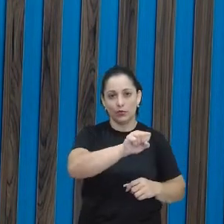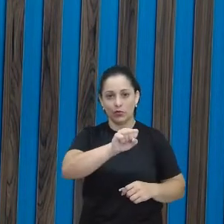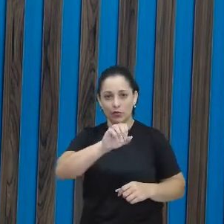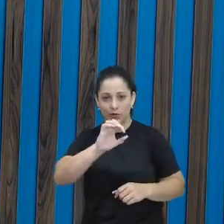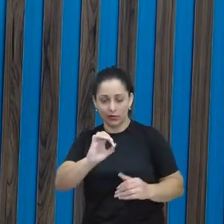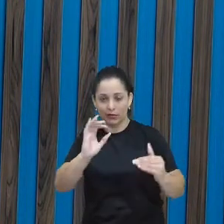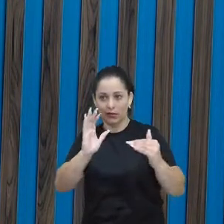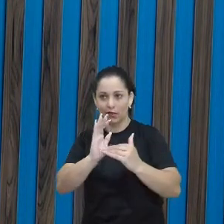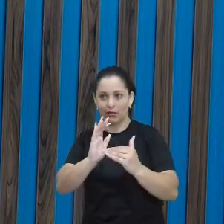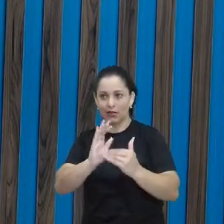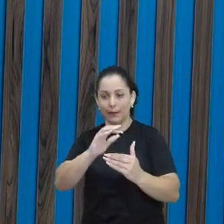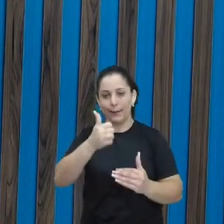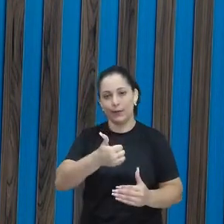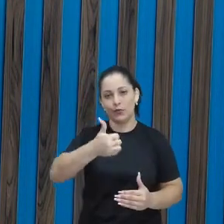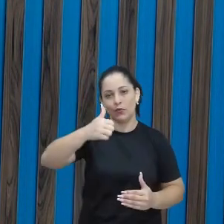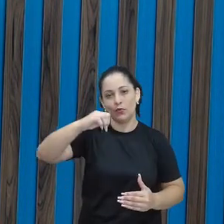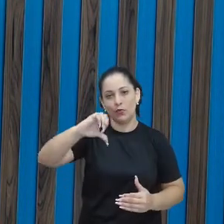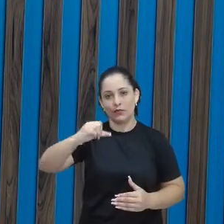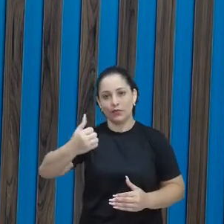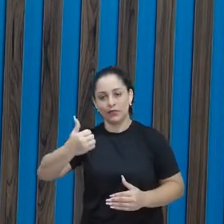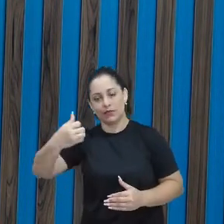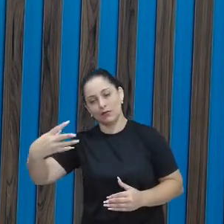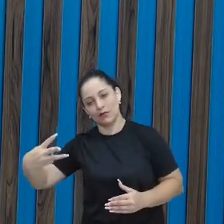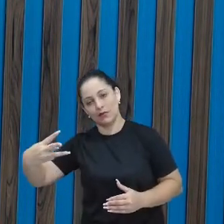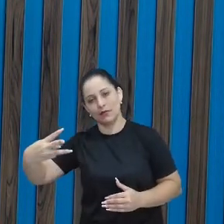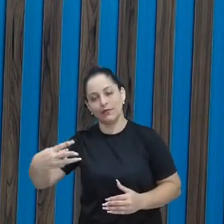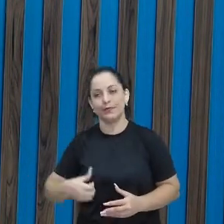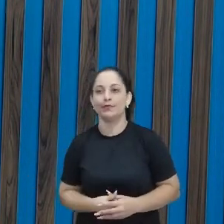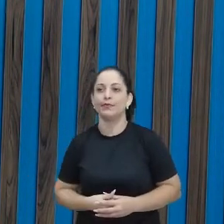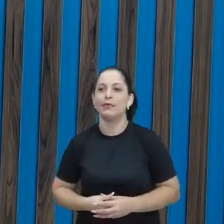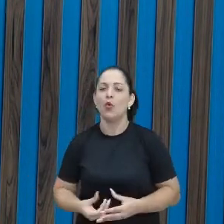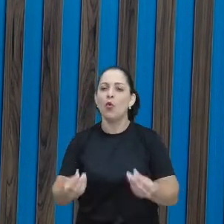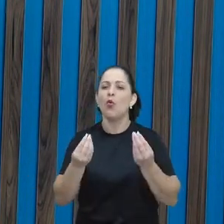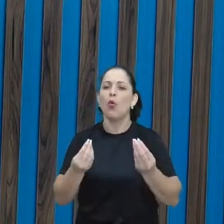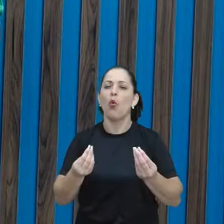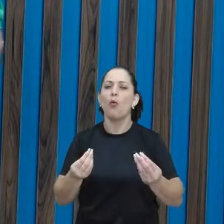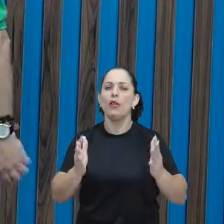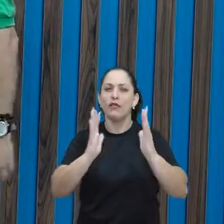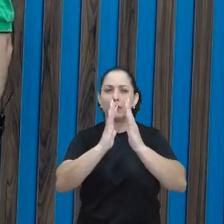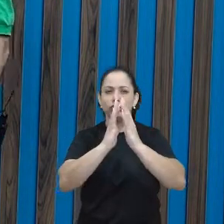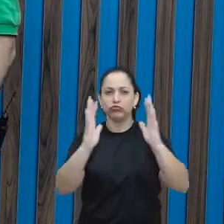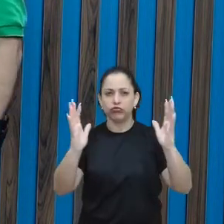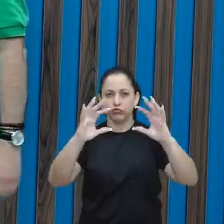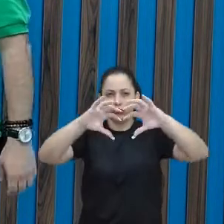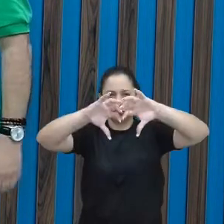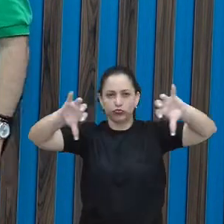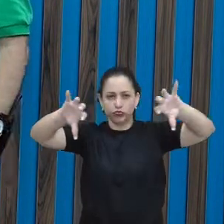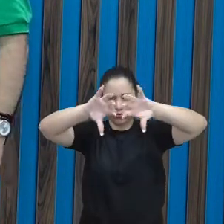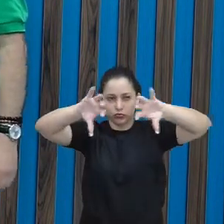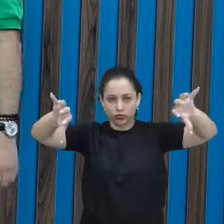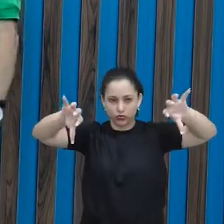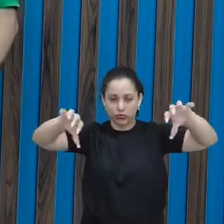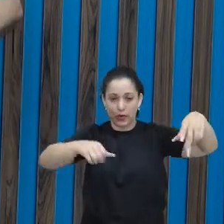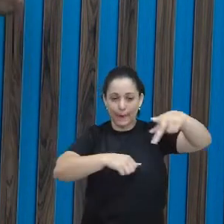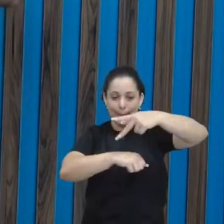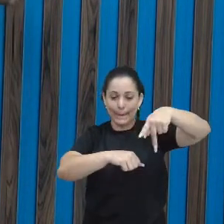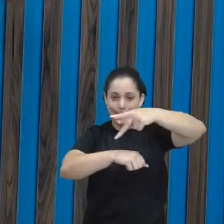é que esse continente, perdão, ele vai ser dividido aí, ó, entre os países,